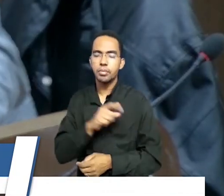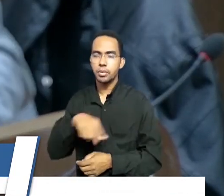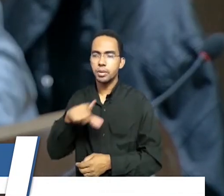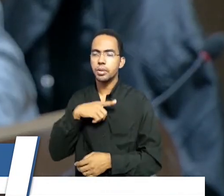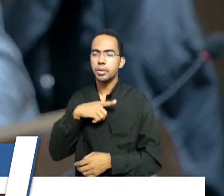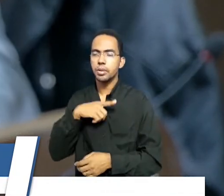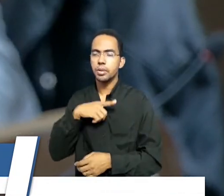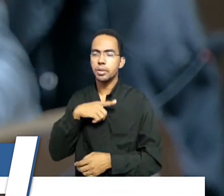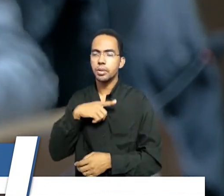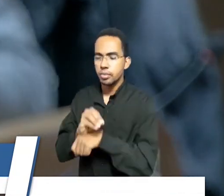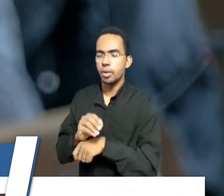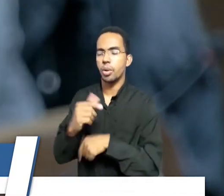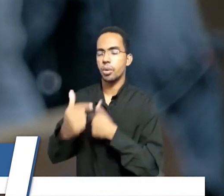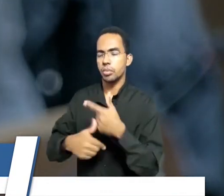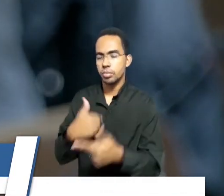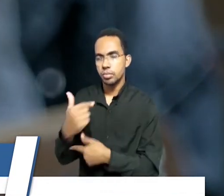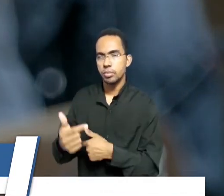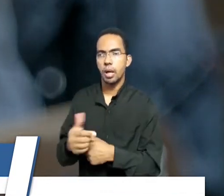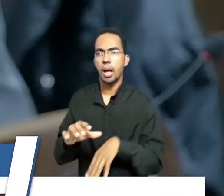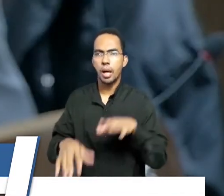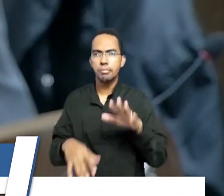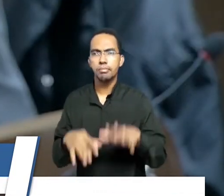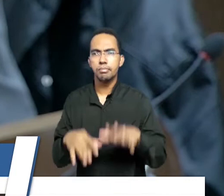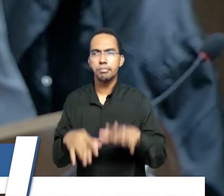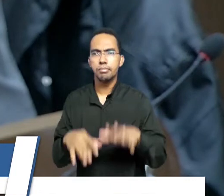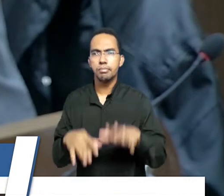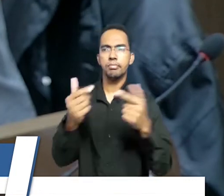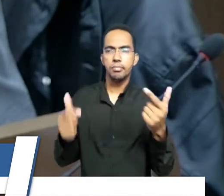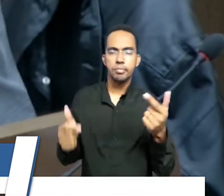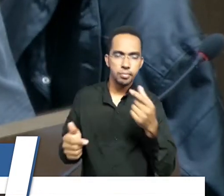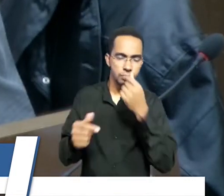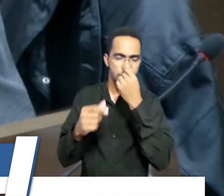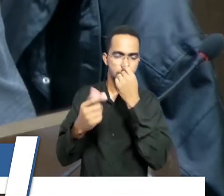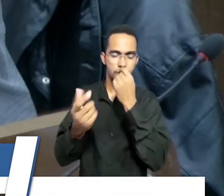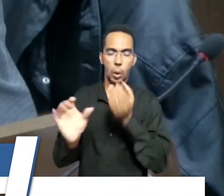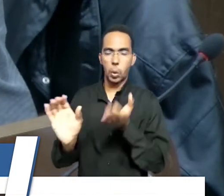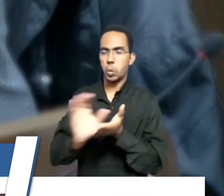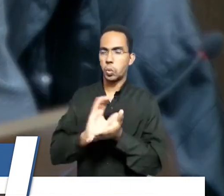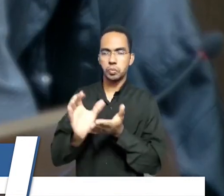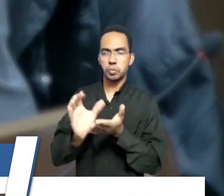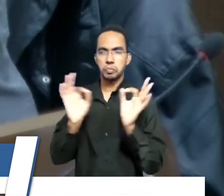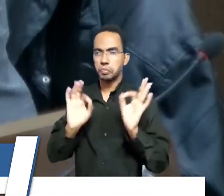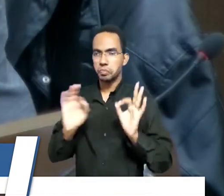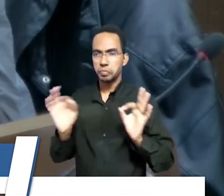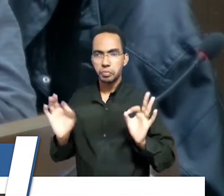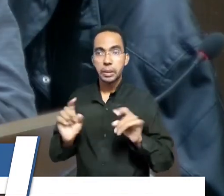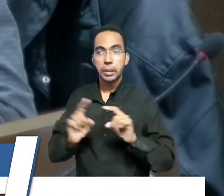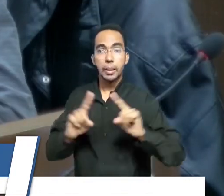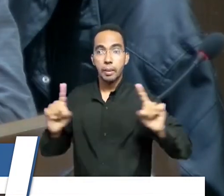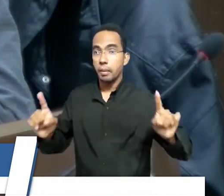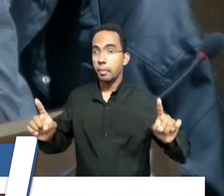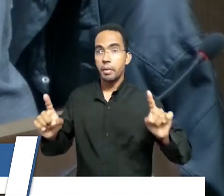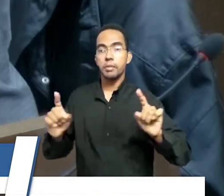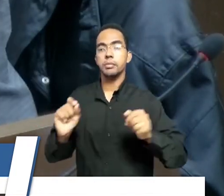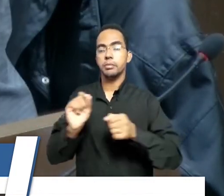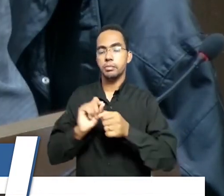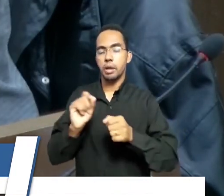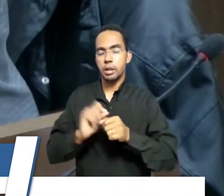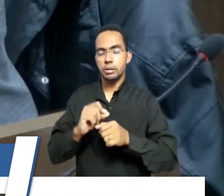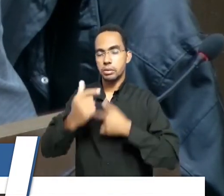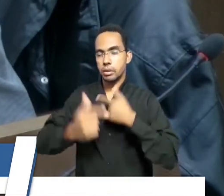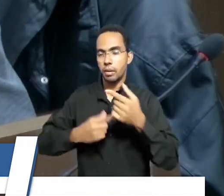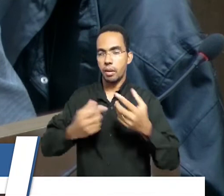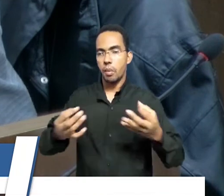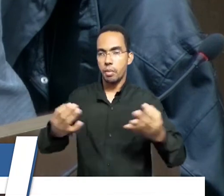vezes, sem recursos, mas fazem aquilo que precisam fazer e fazem com amor e